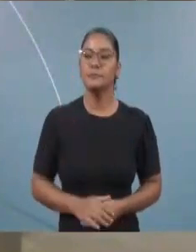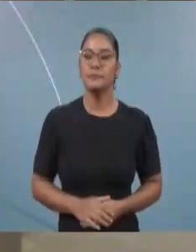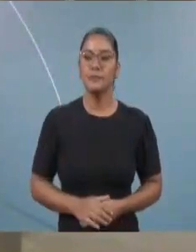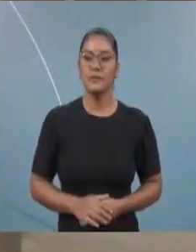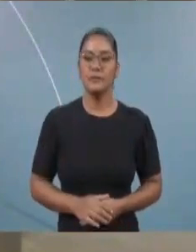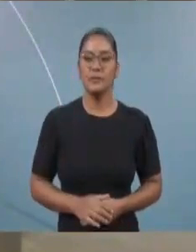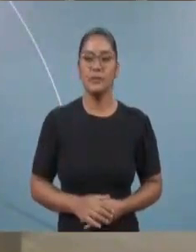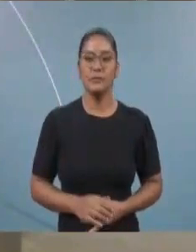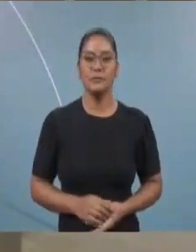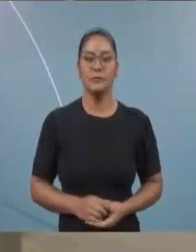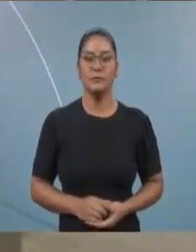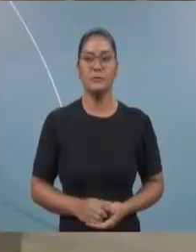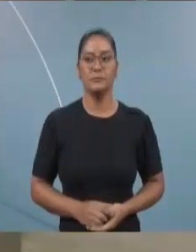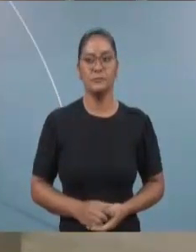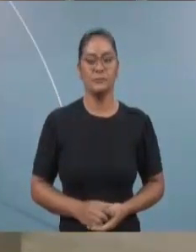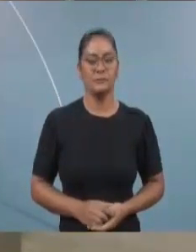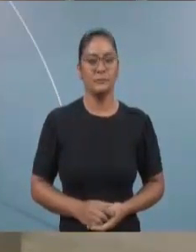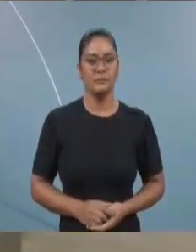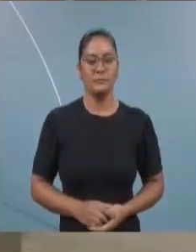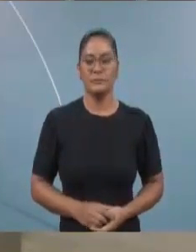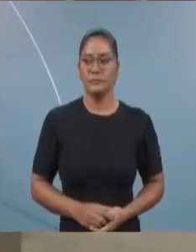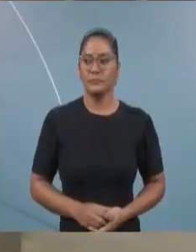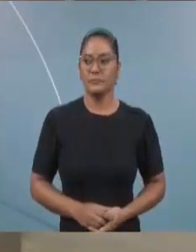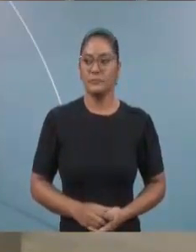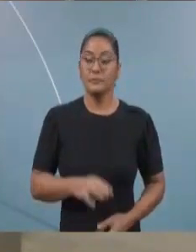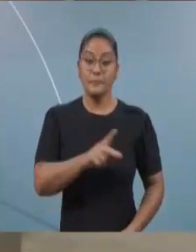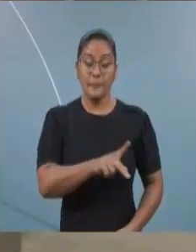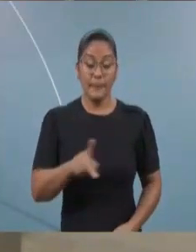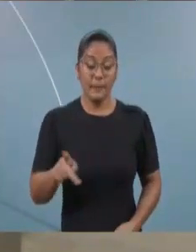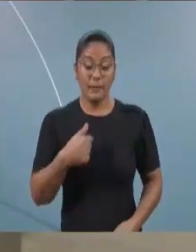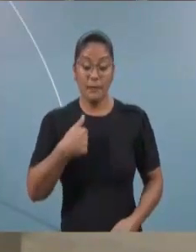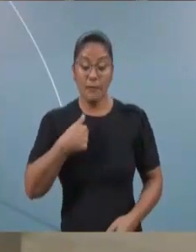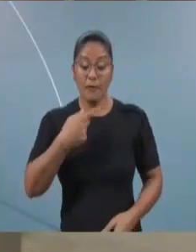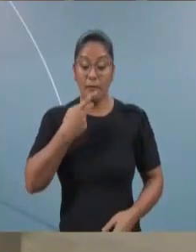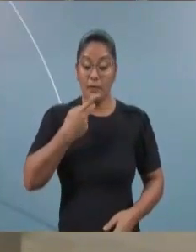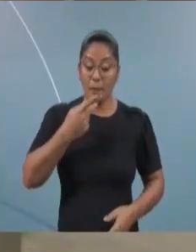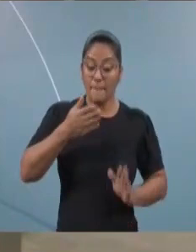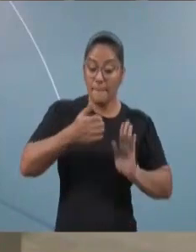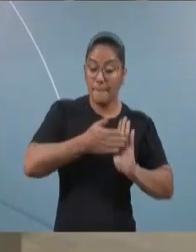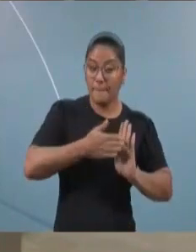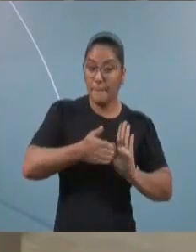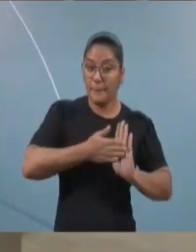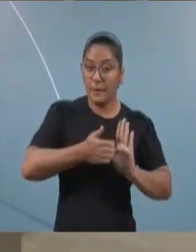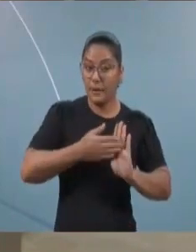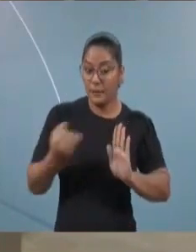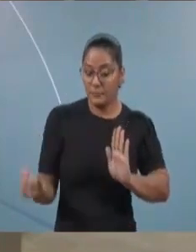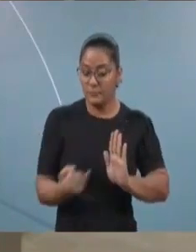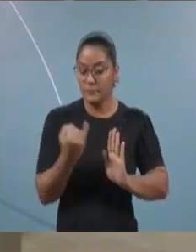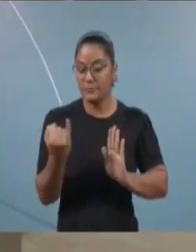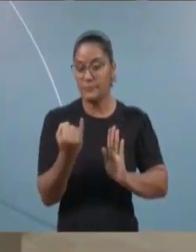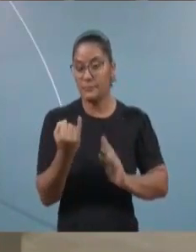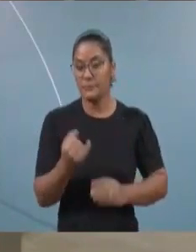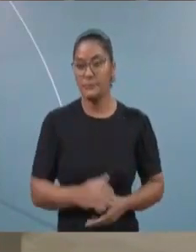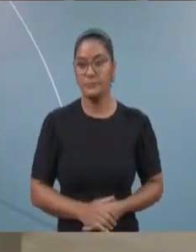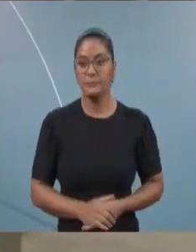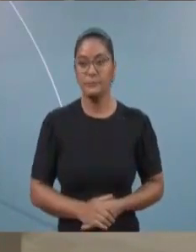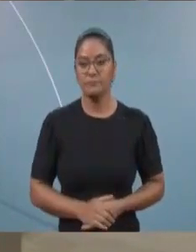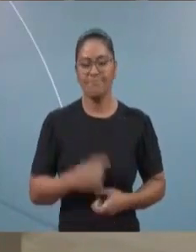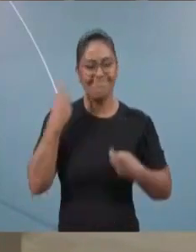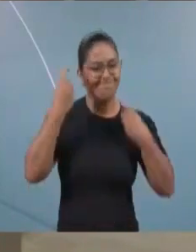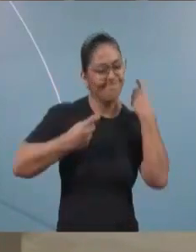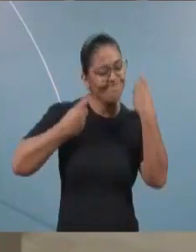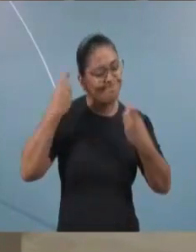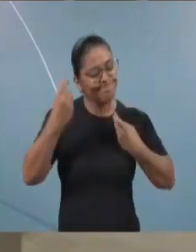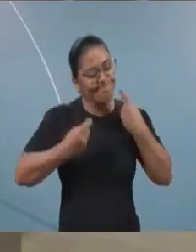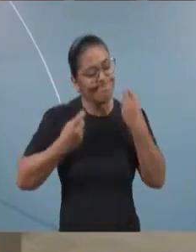todos os deputados deputadas Presidente eu venho aqui falar numa pauta importante e preocupante